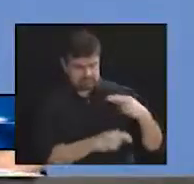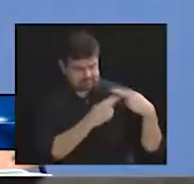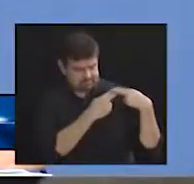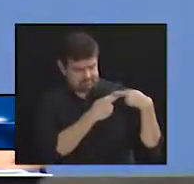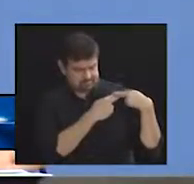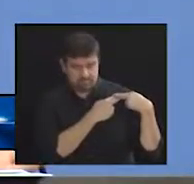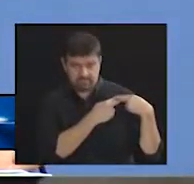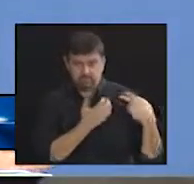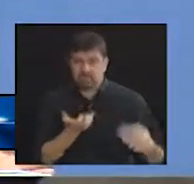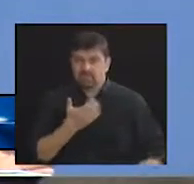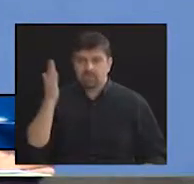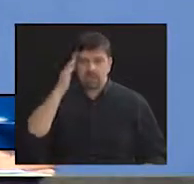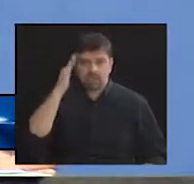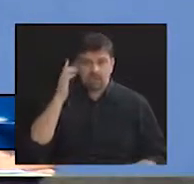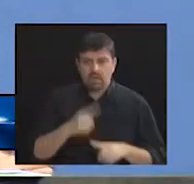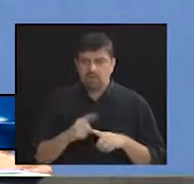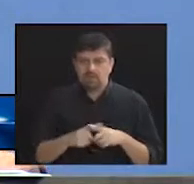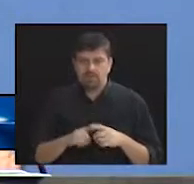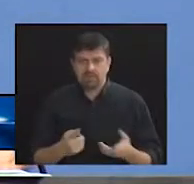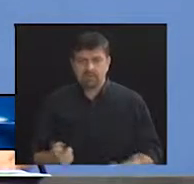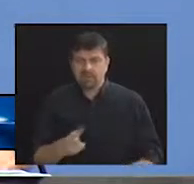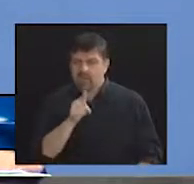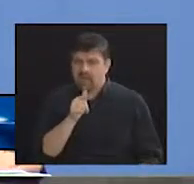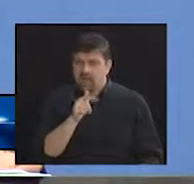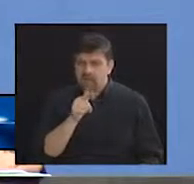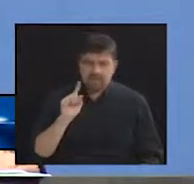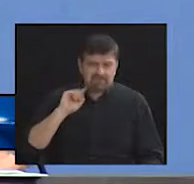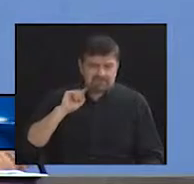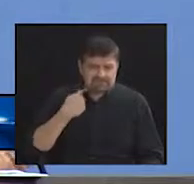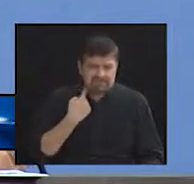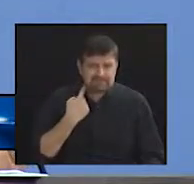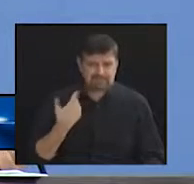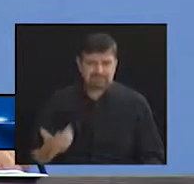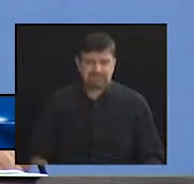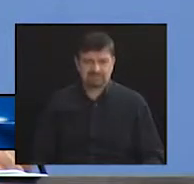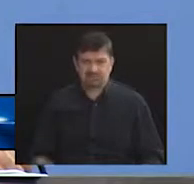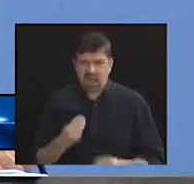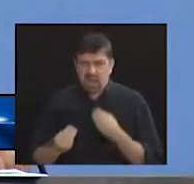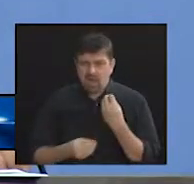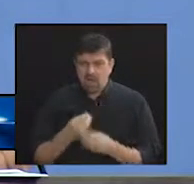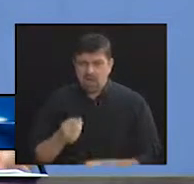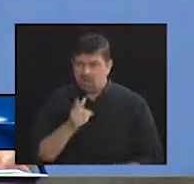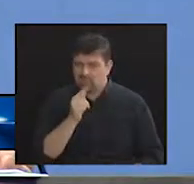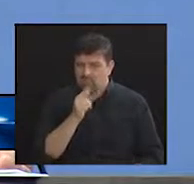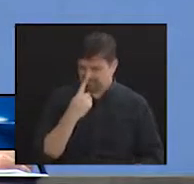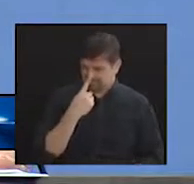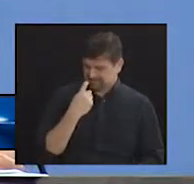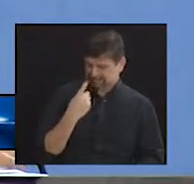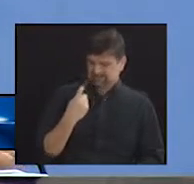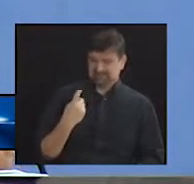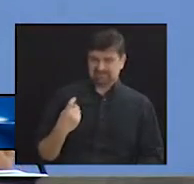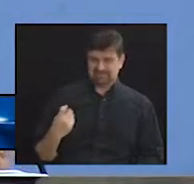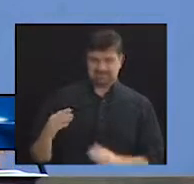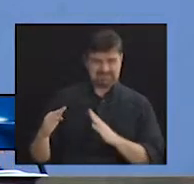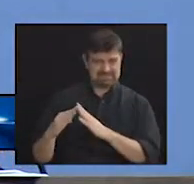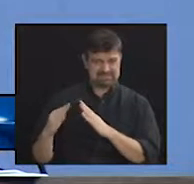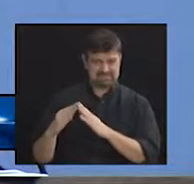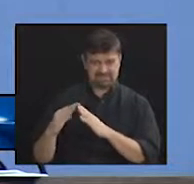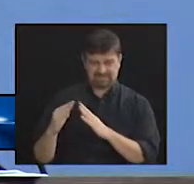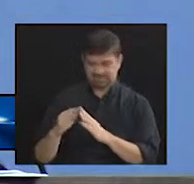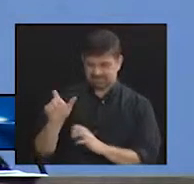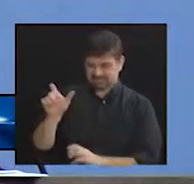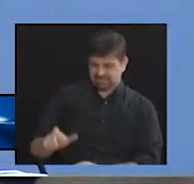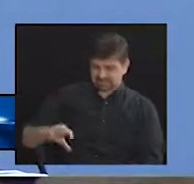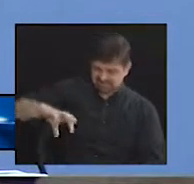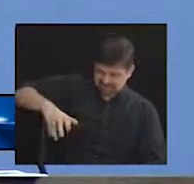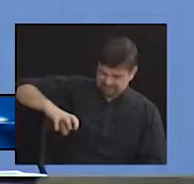eu quero saber por que aconteceu isso como é admissível que chegue a água na casa das pessoas com é o